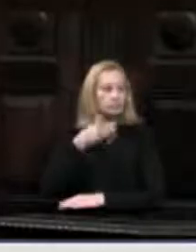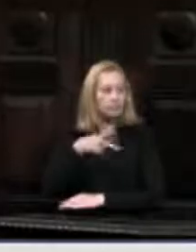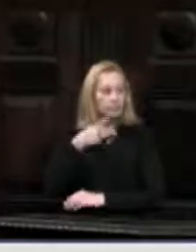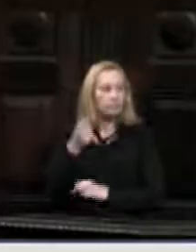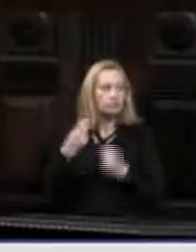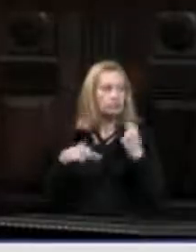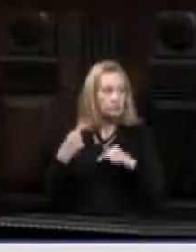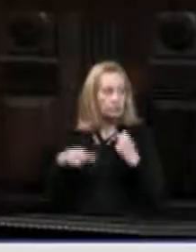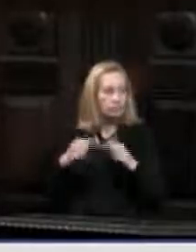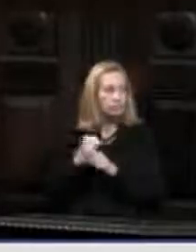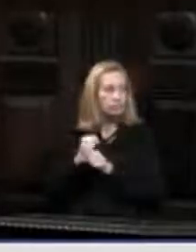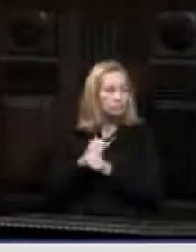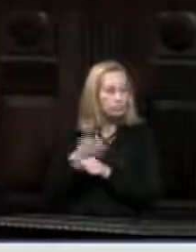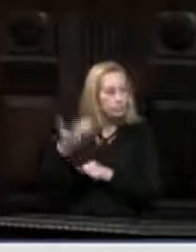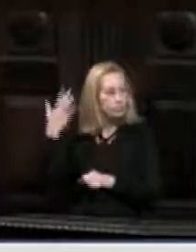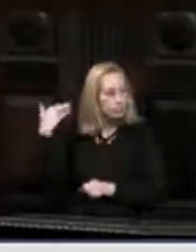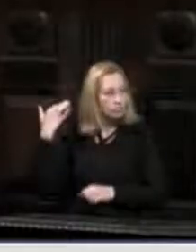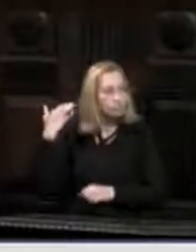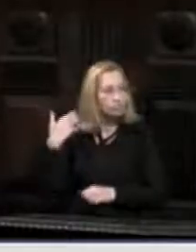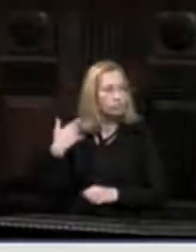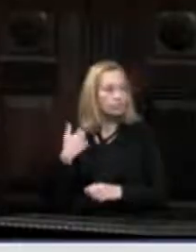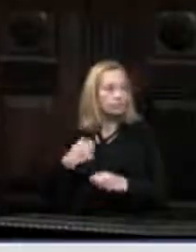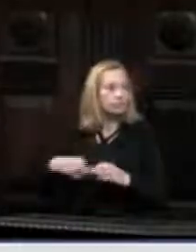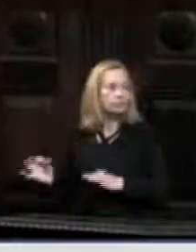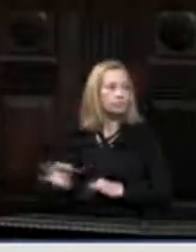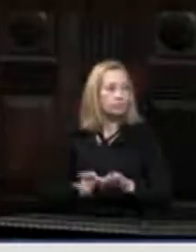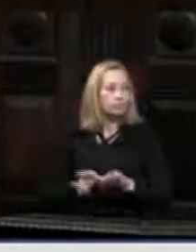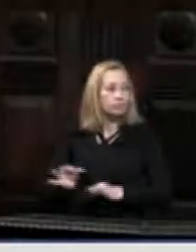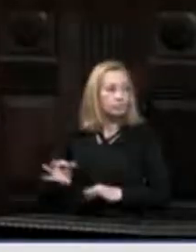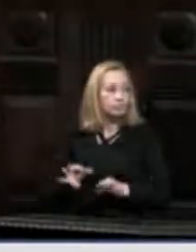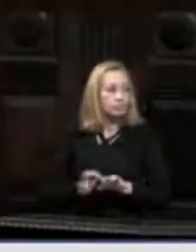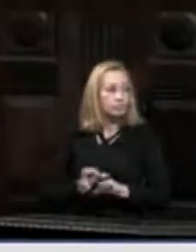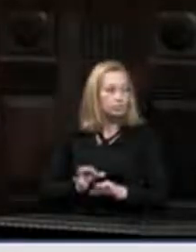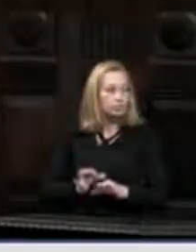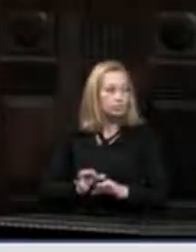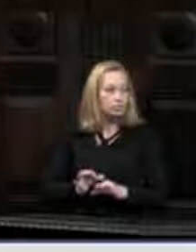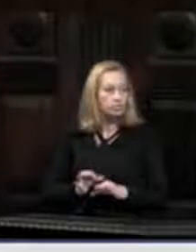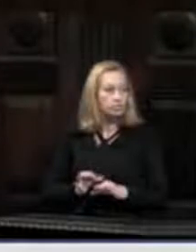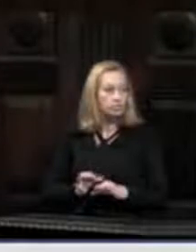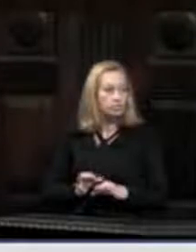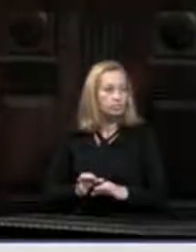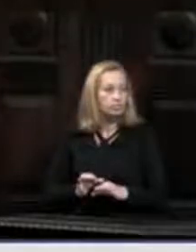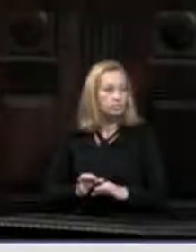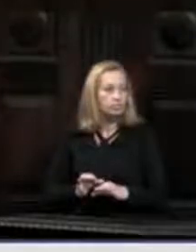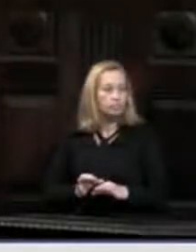anterior. Esse projeto é fruto do trabalho dessa comissão.